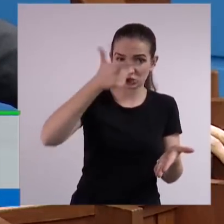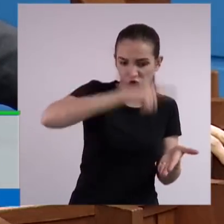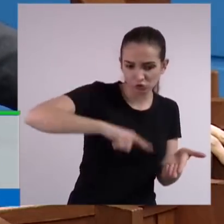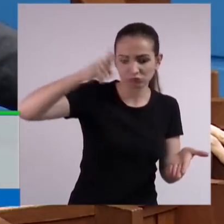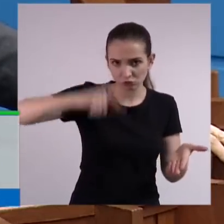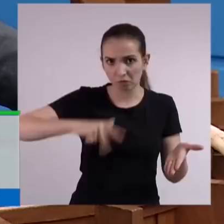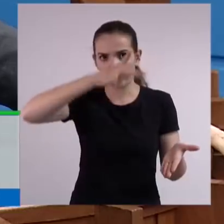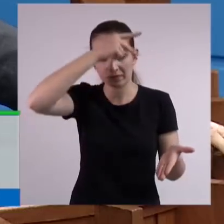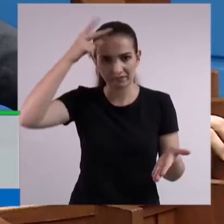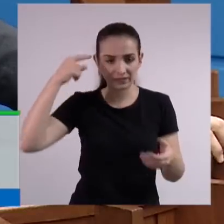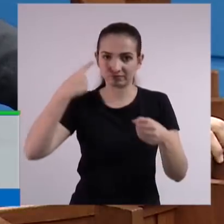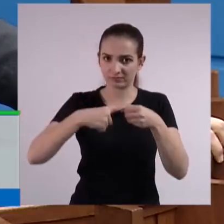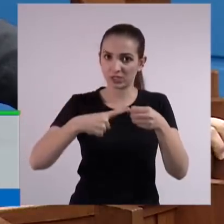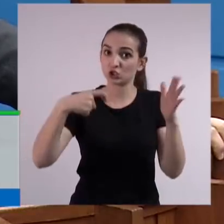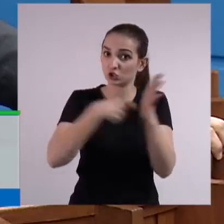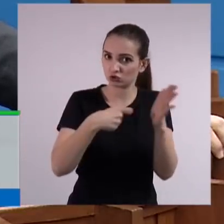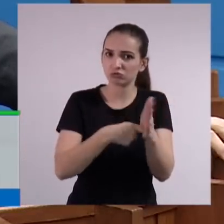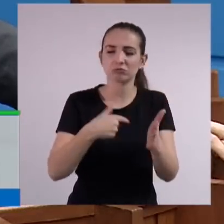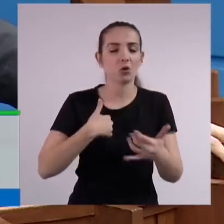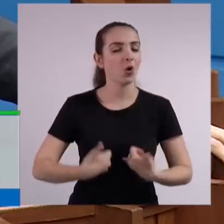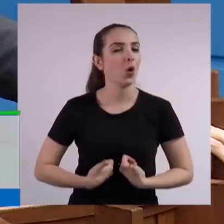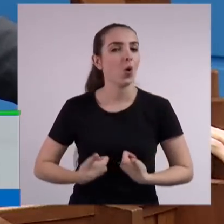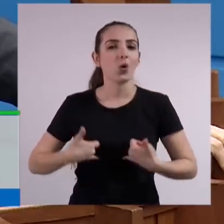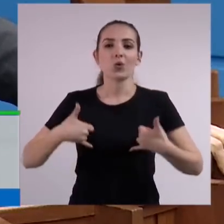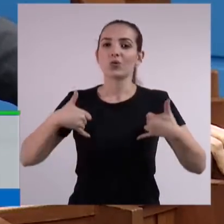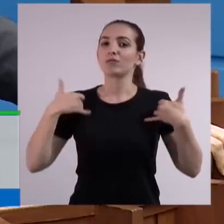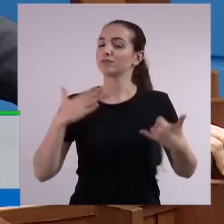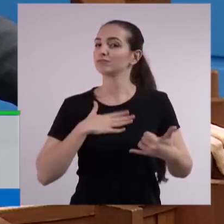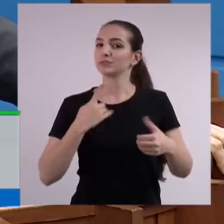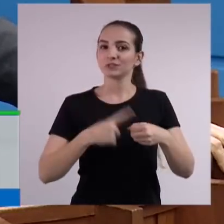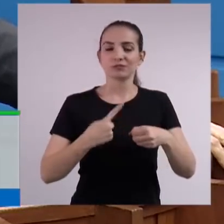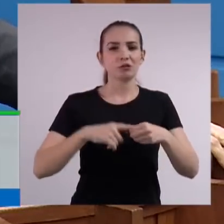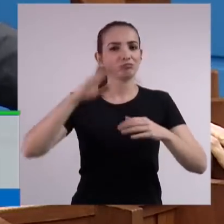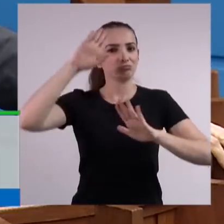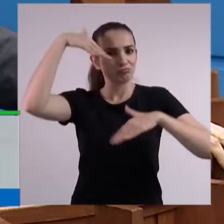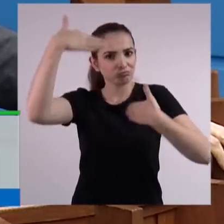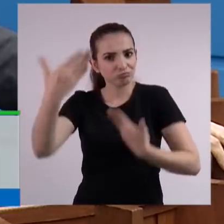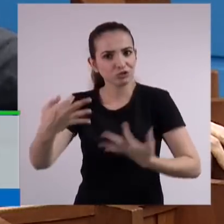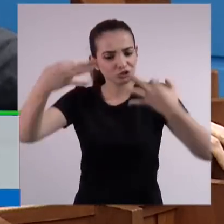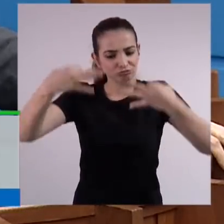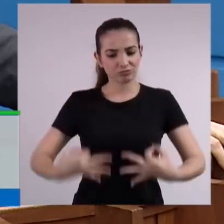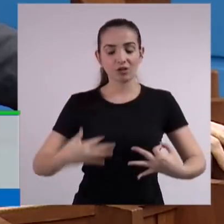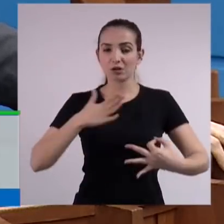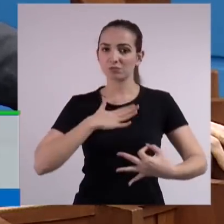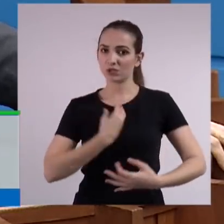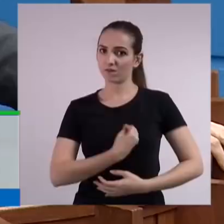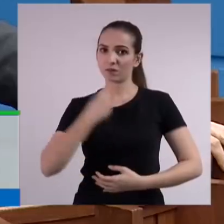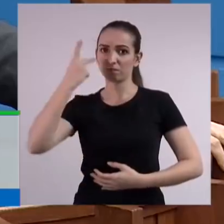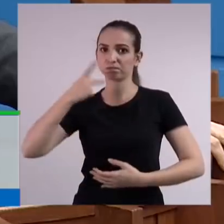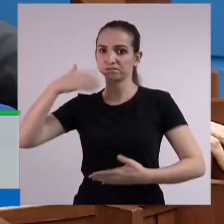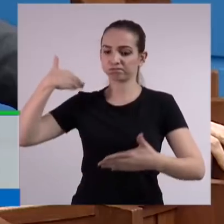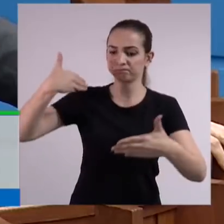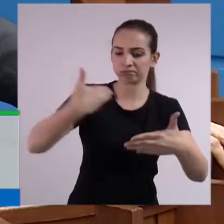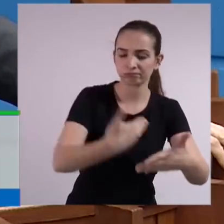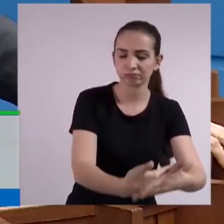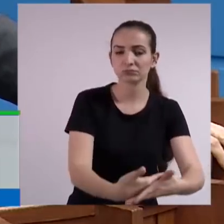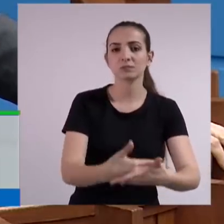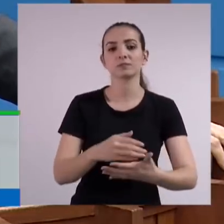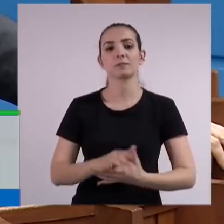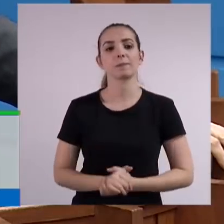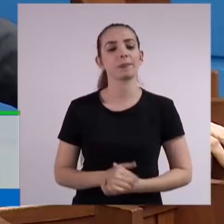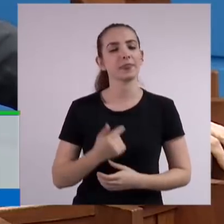de Coxim, que muito me orgulho, a cidade que honrou e dignificou a minha trajetória política, pela qual